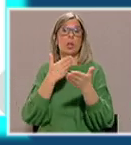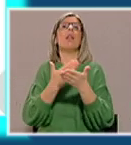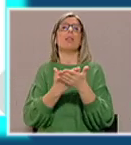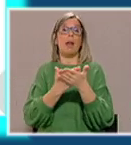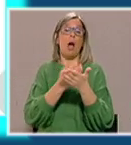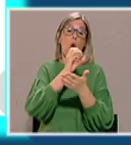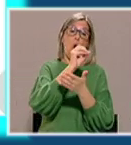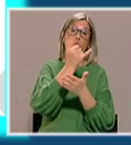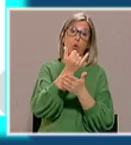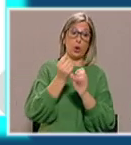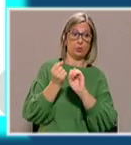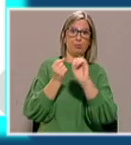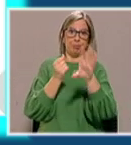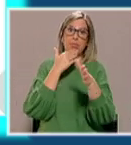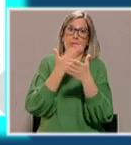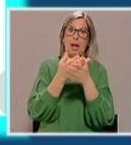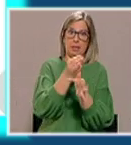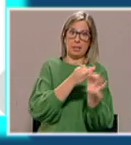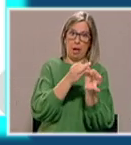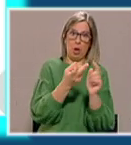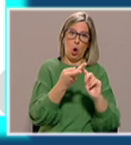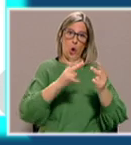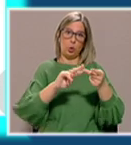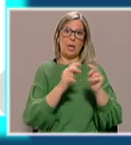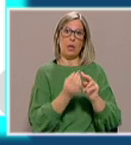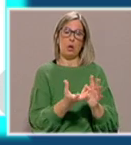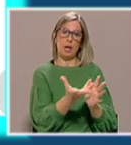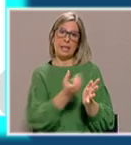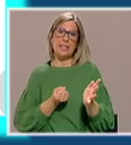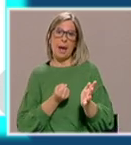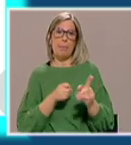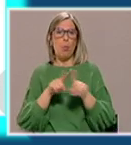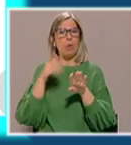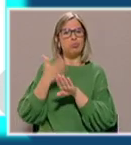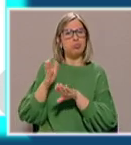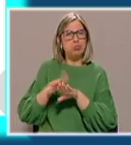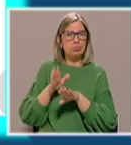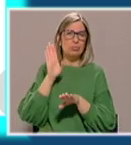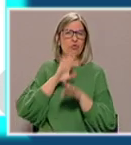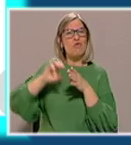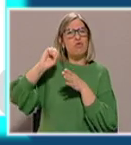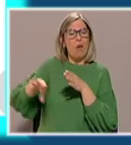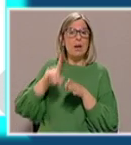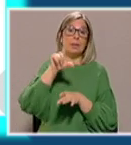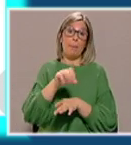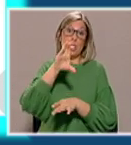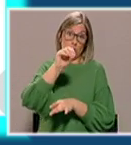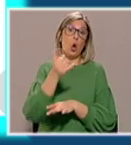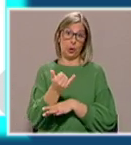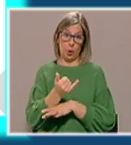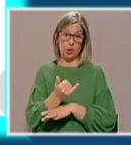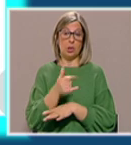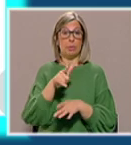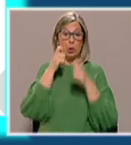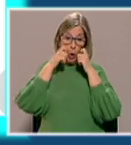oxigênio que trouxe dos pulmões e vai recolher das células os produtos da excreção, nomeadamente o dióxido de carbono. Então, no organismo, o sangue passa